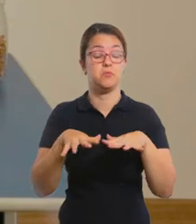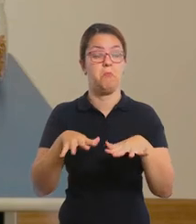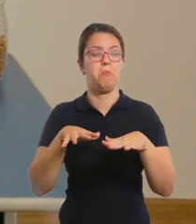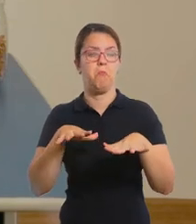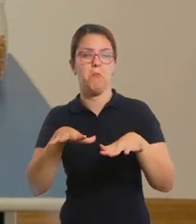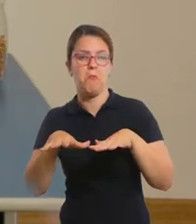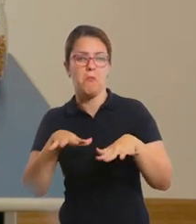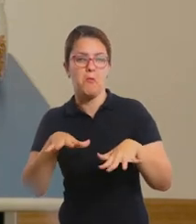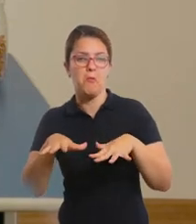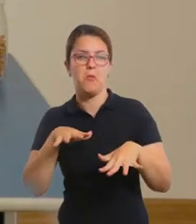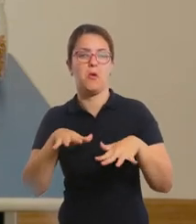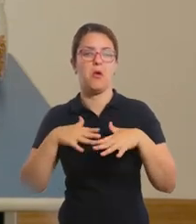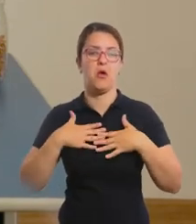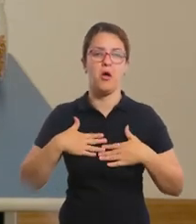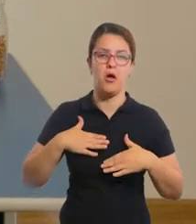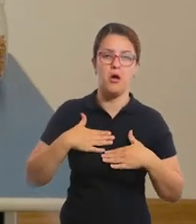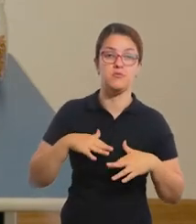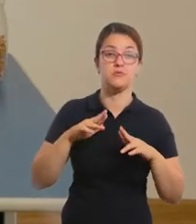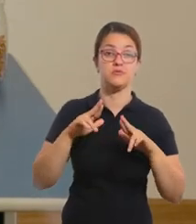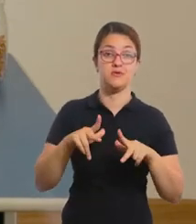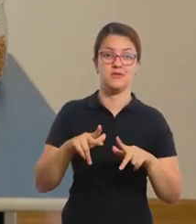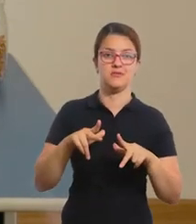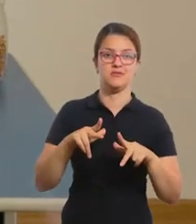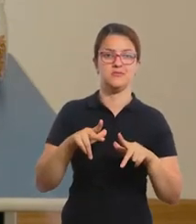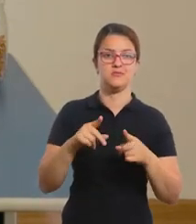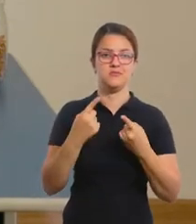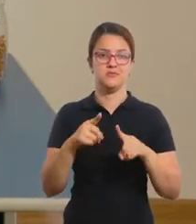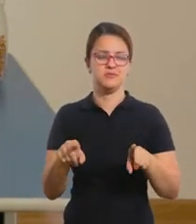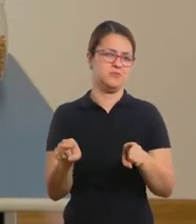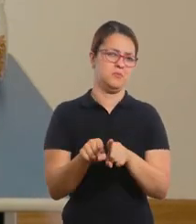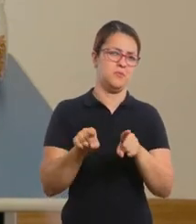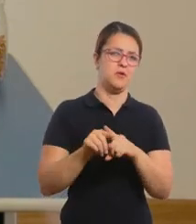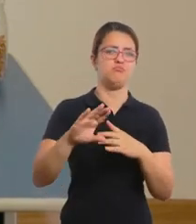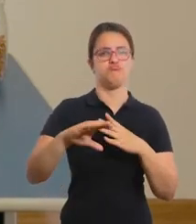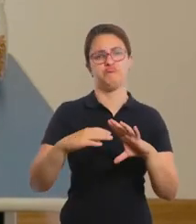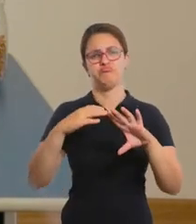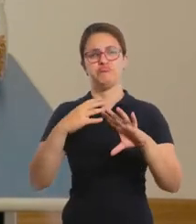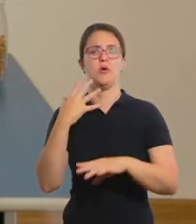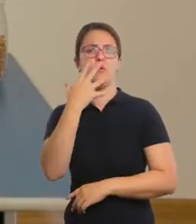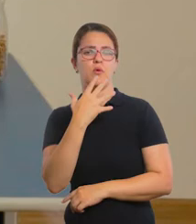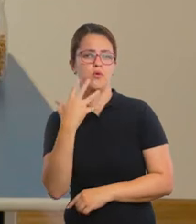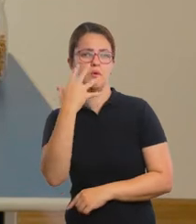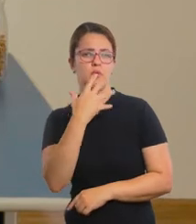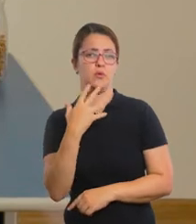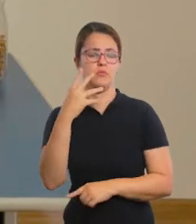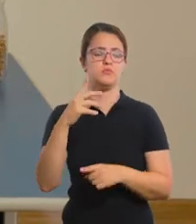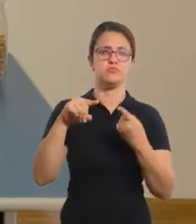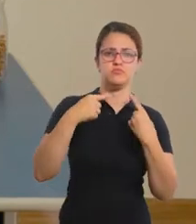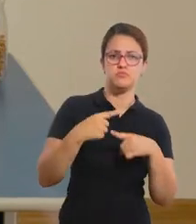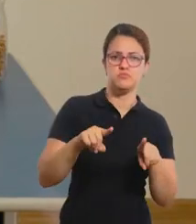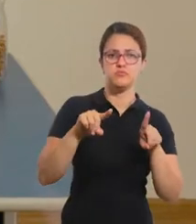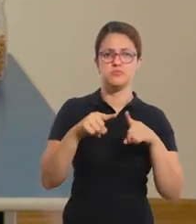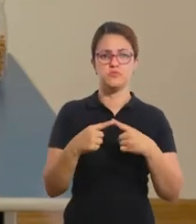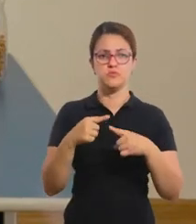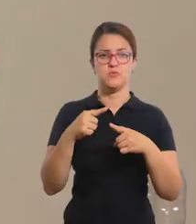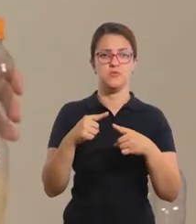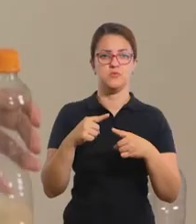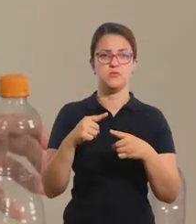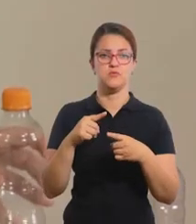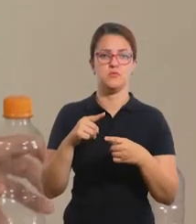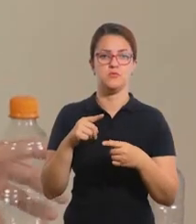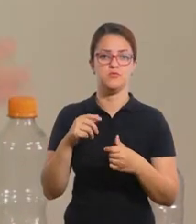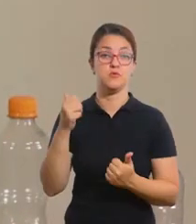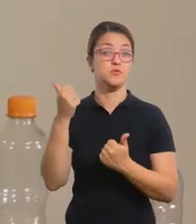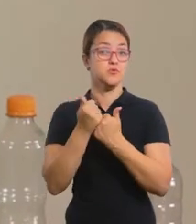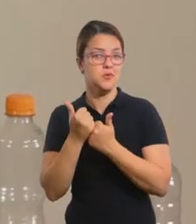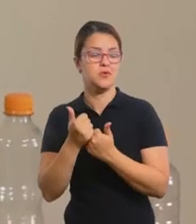a velocidade, escolham músicas diferentes, cantem vocês mesmos e vocês vão mudando o som, troca, e